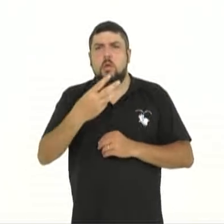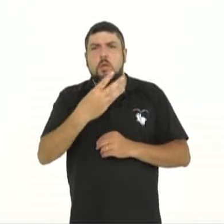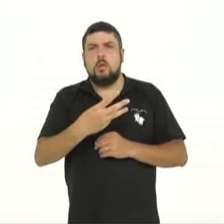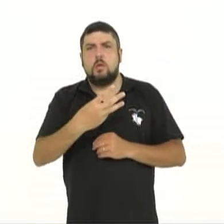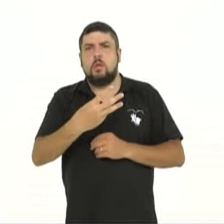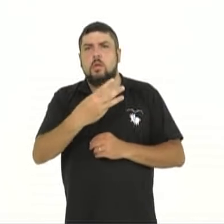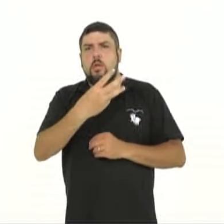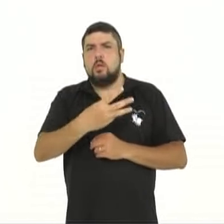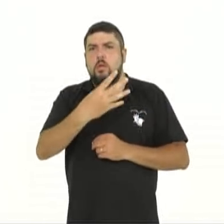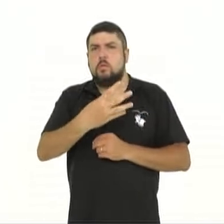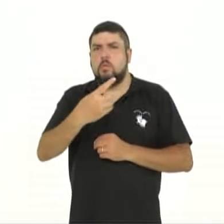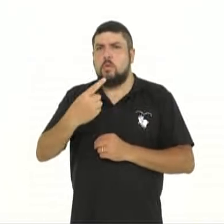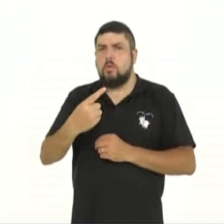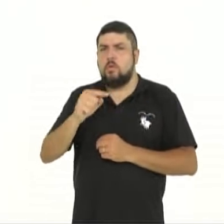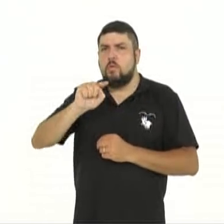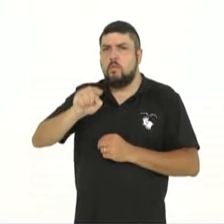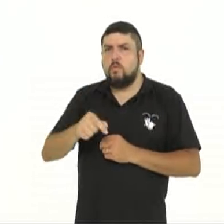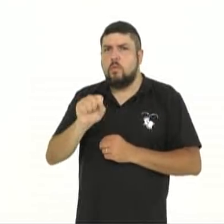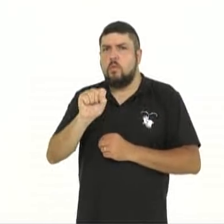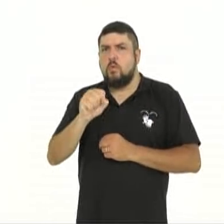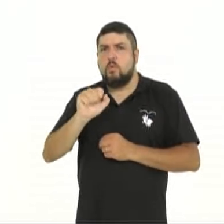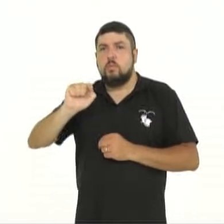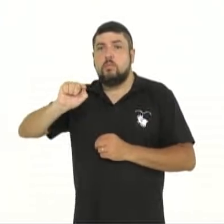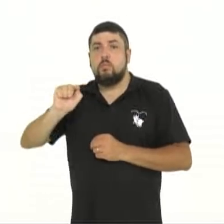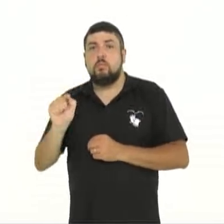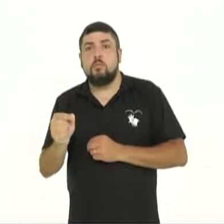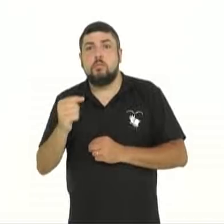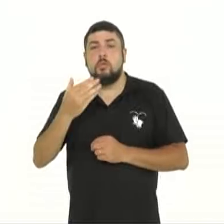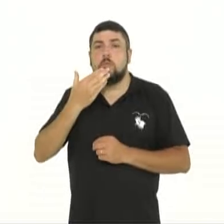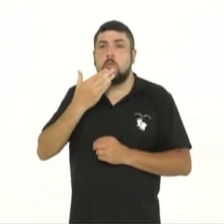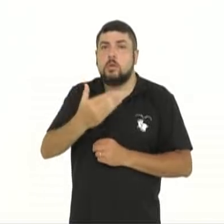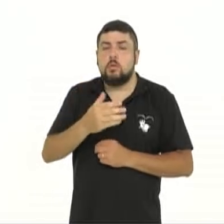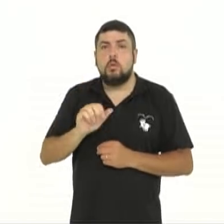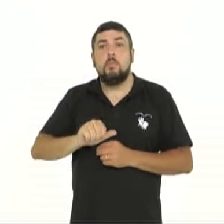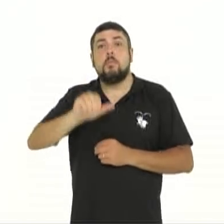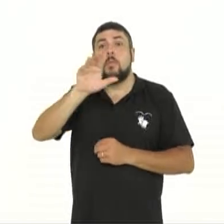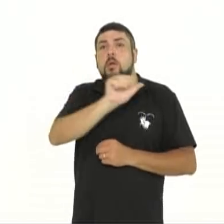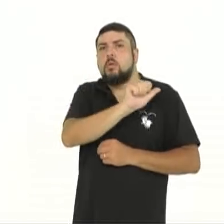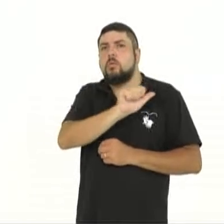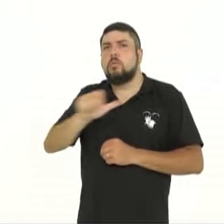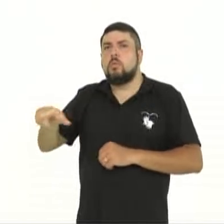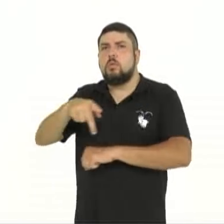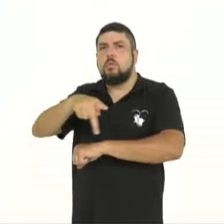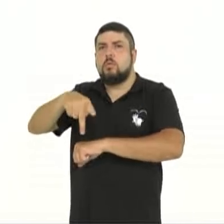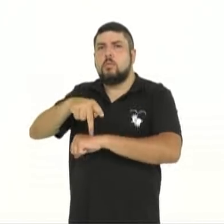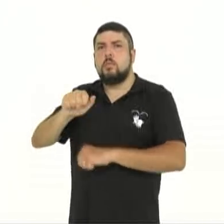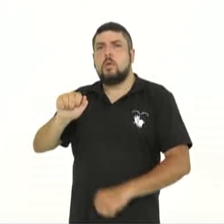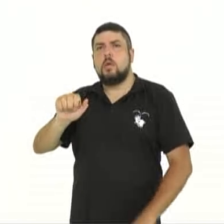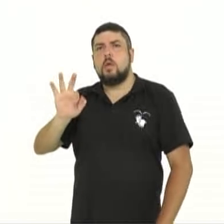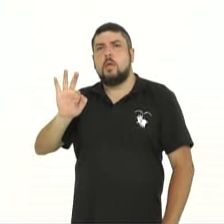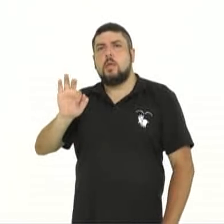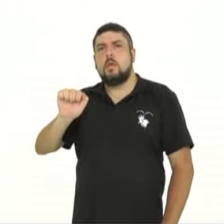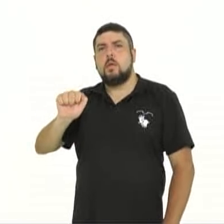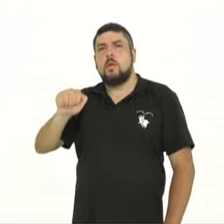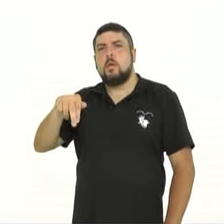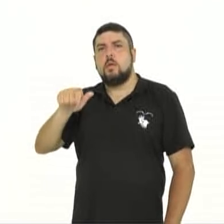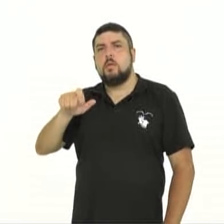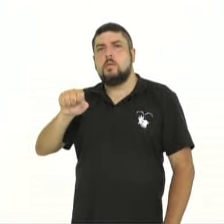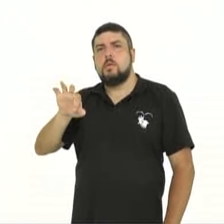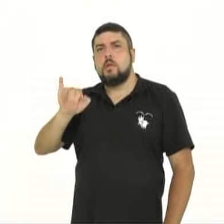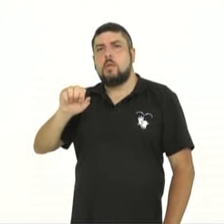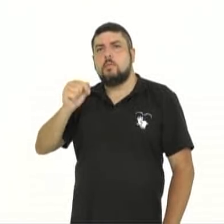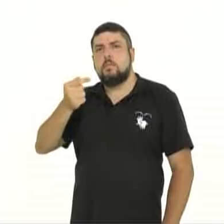341,8 mil pedidos. É bem mais do que os afegãos, por exemplo, que aparecem em segundo lugar